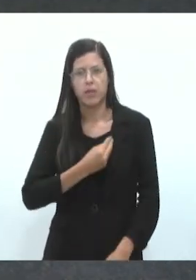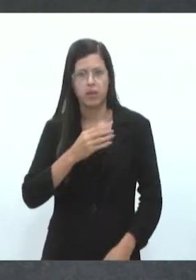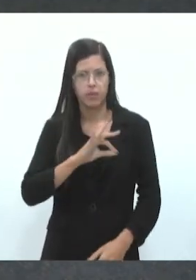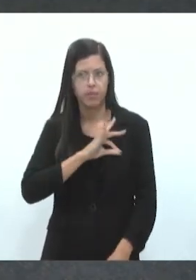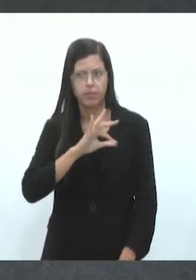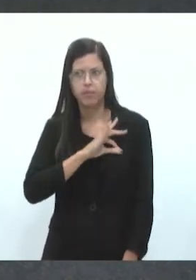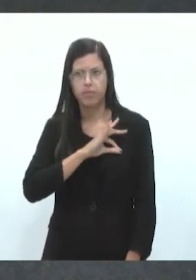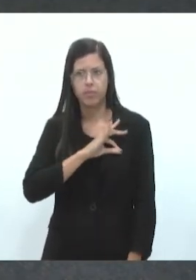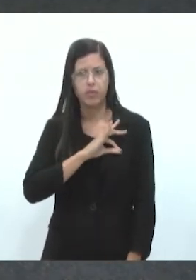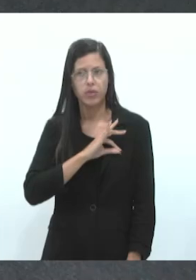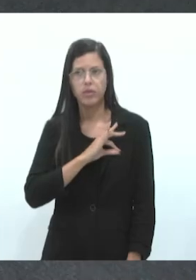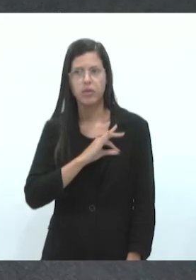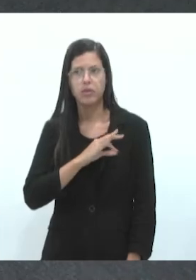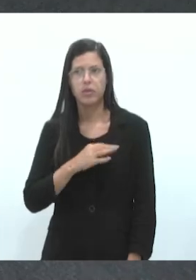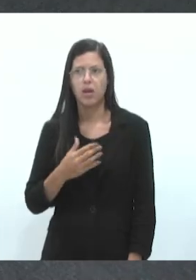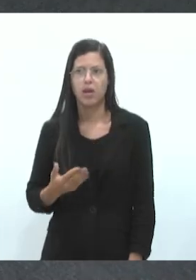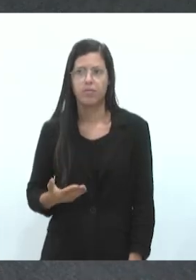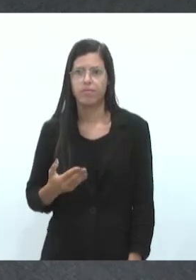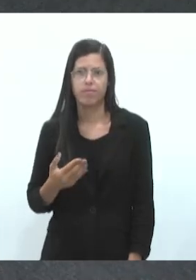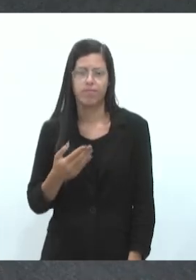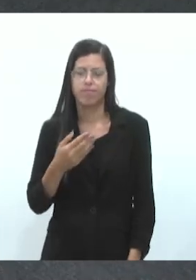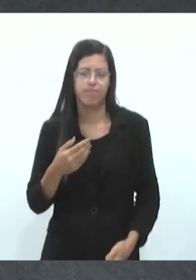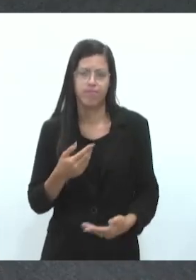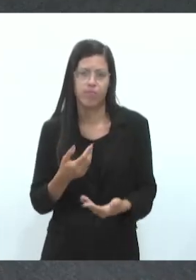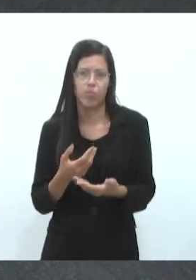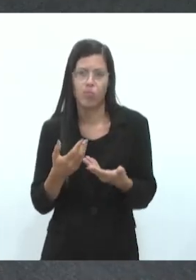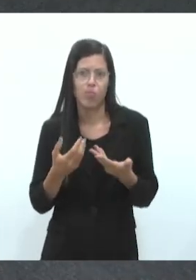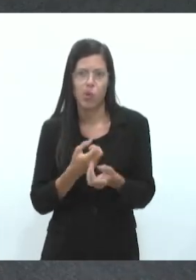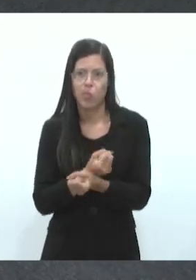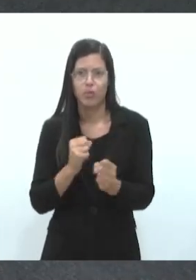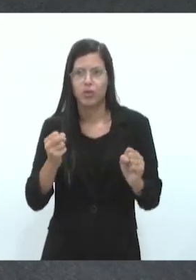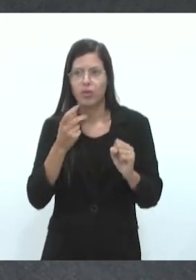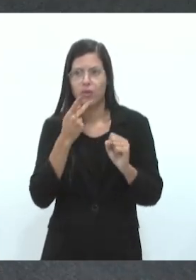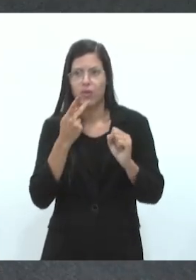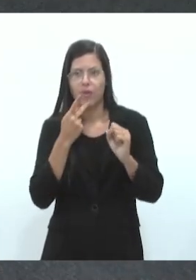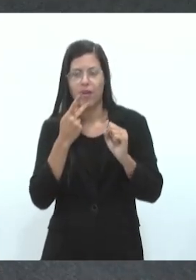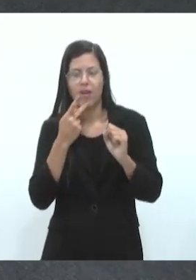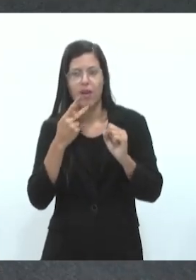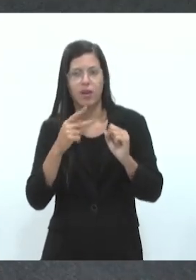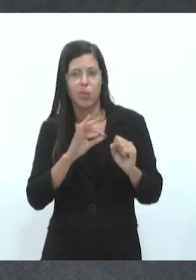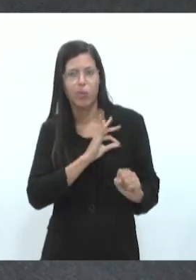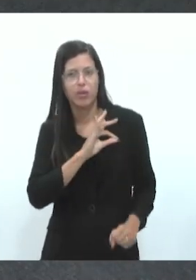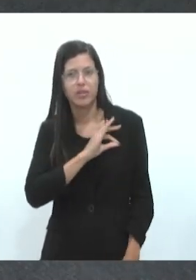policial tem o terceiro melhor salário, tendo que fazer um RAIS